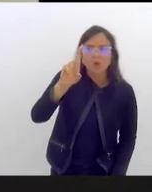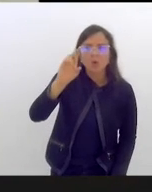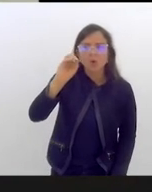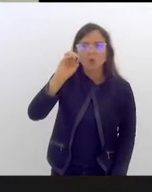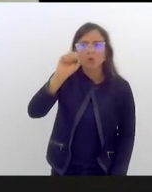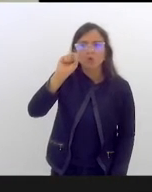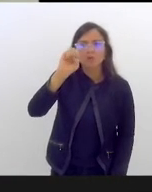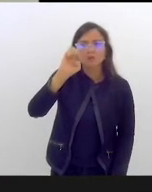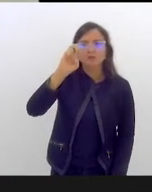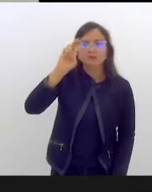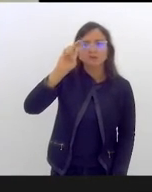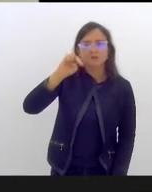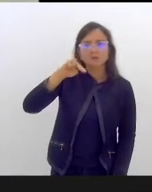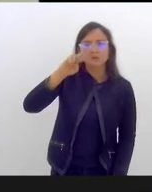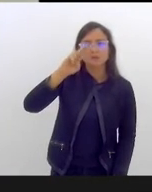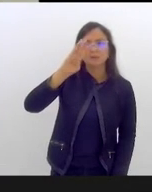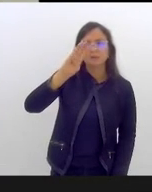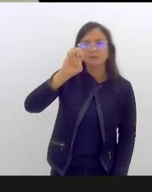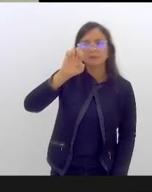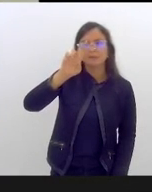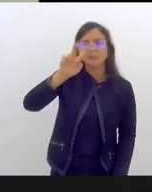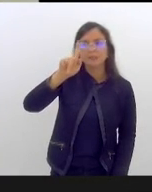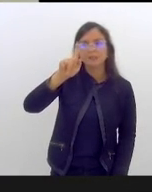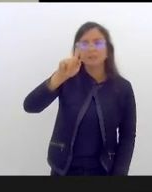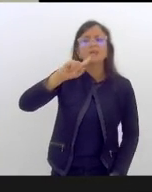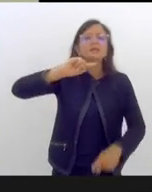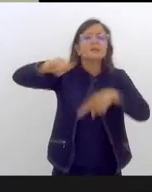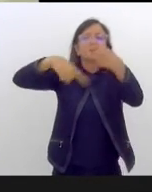pela ordem no final tá